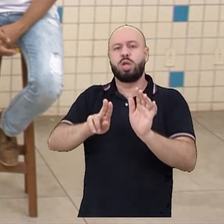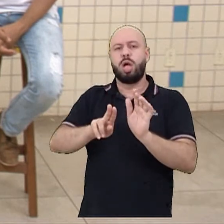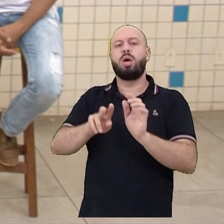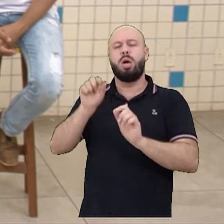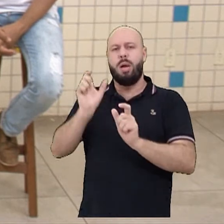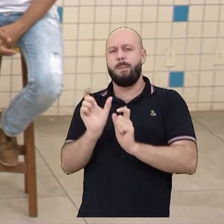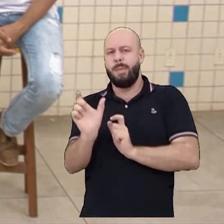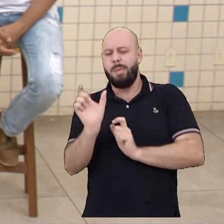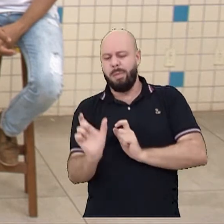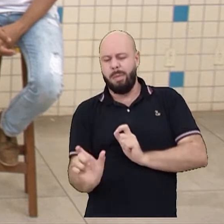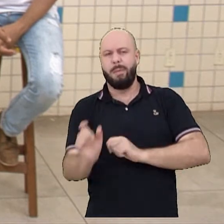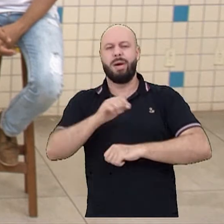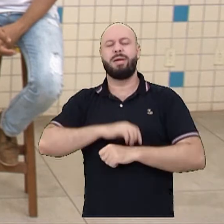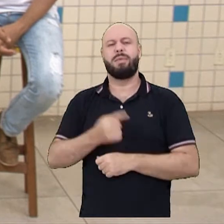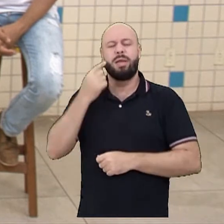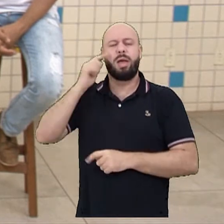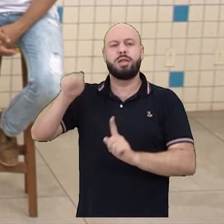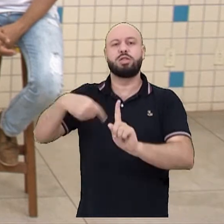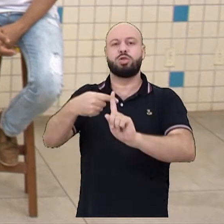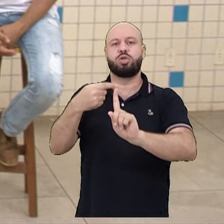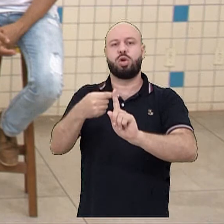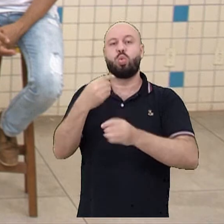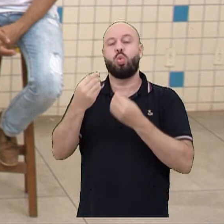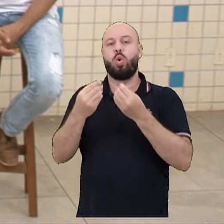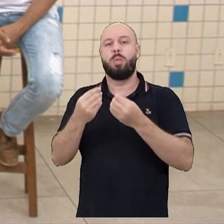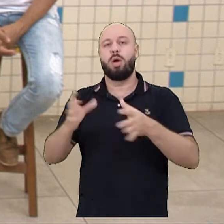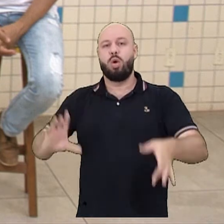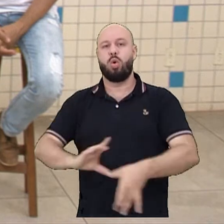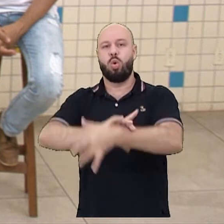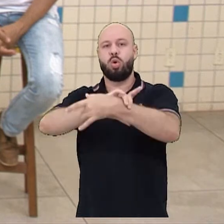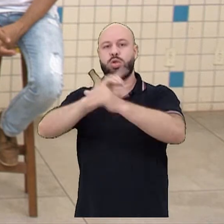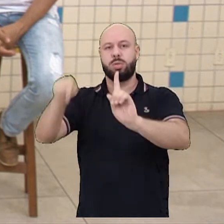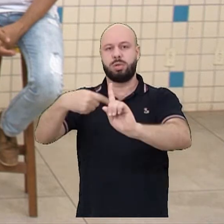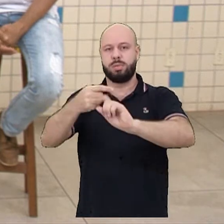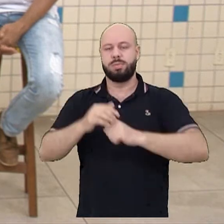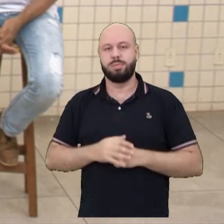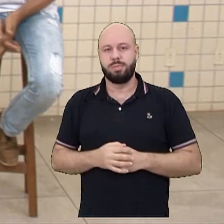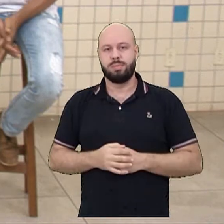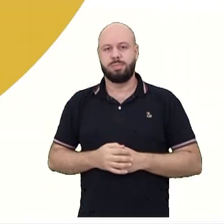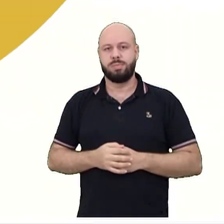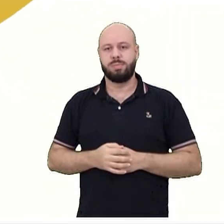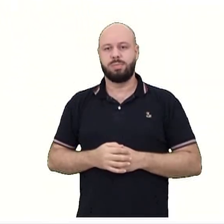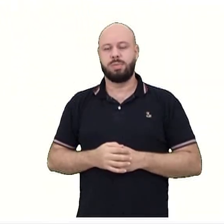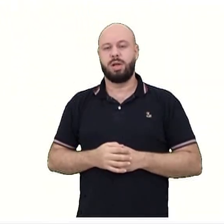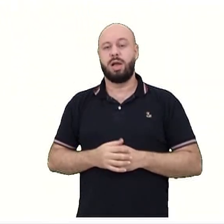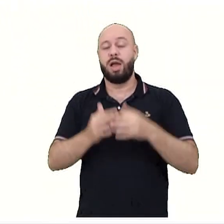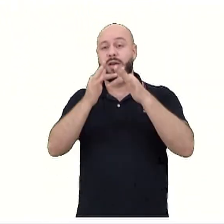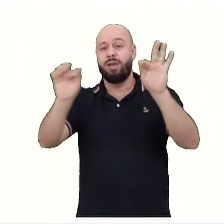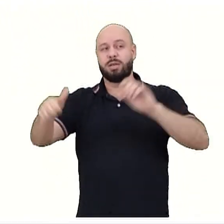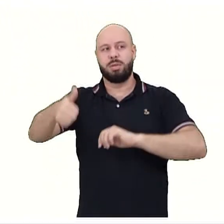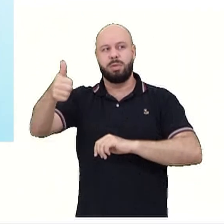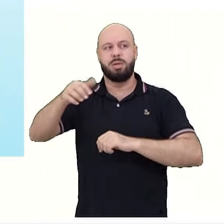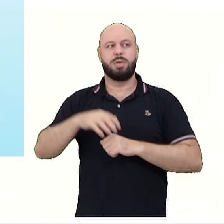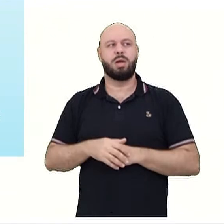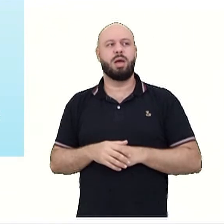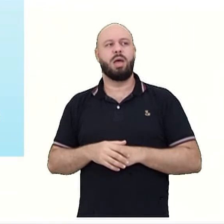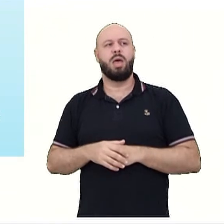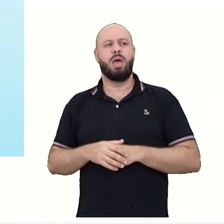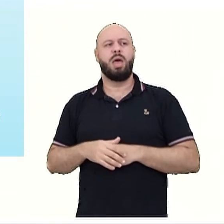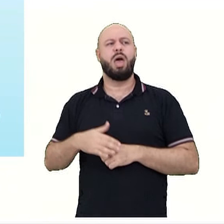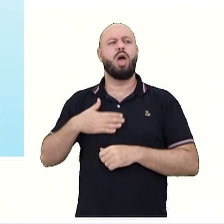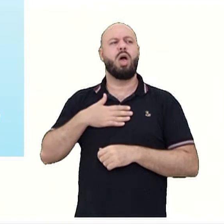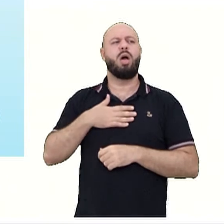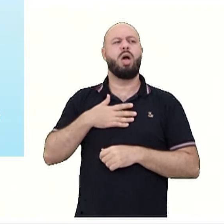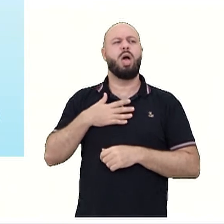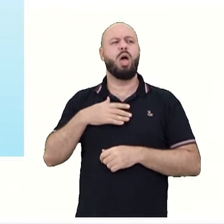né? Dando essa ideia de conjunção aditiva. Então, a primeira frase aí, I usually work in the